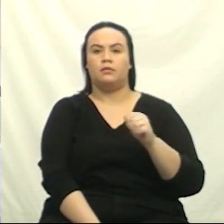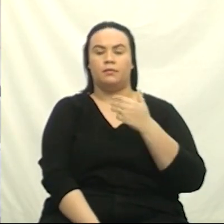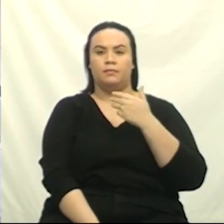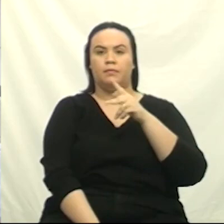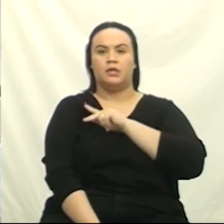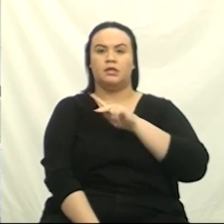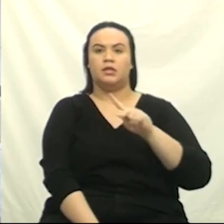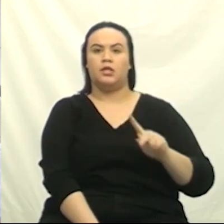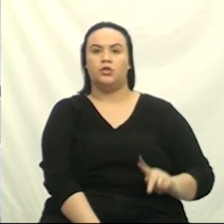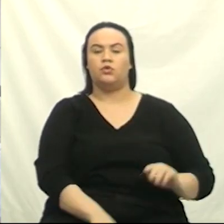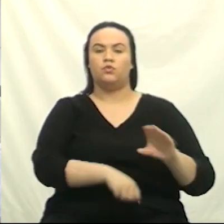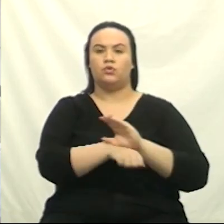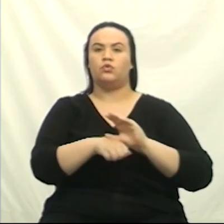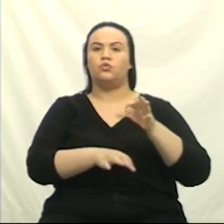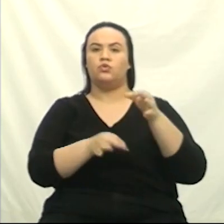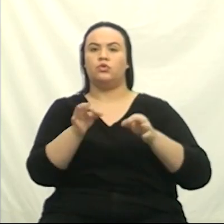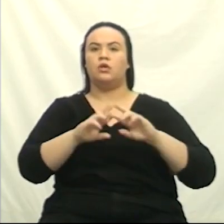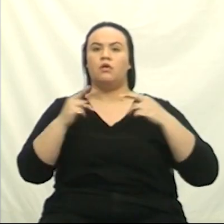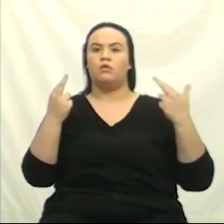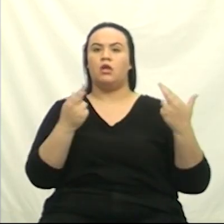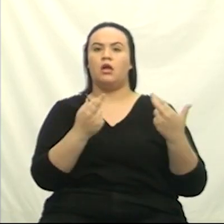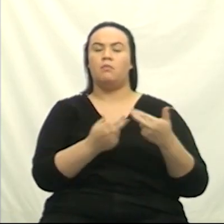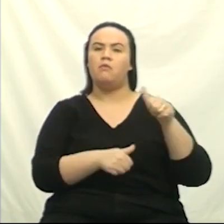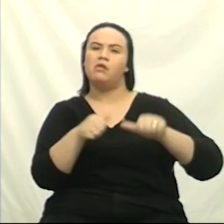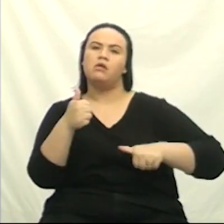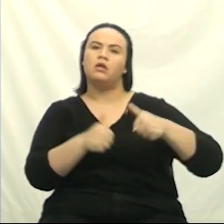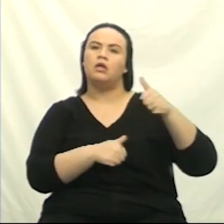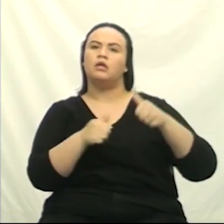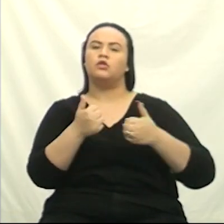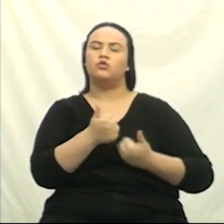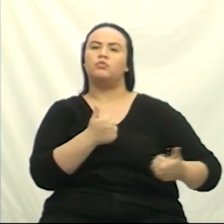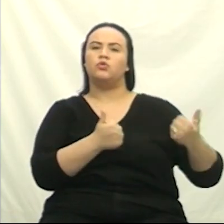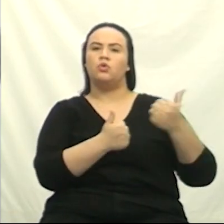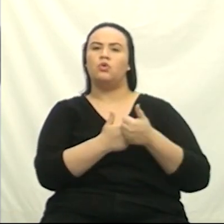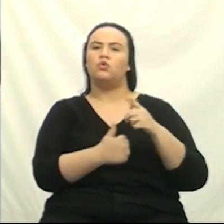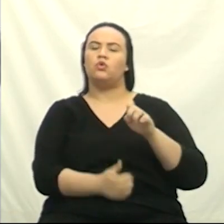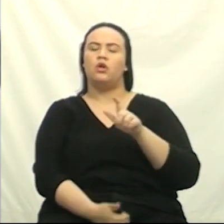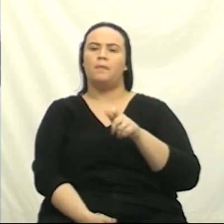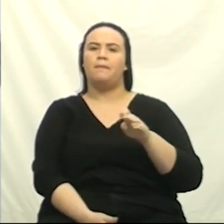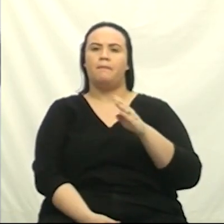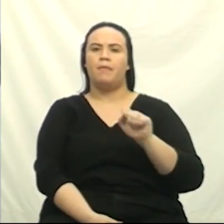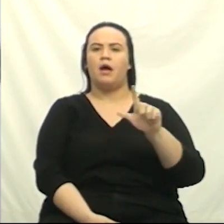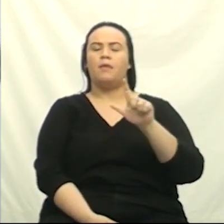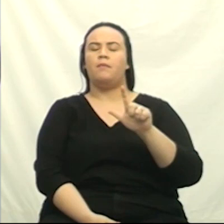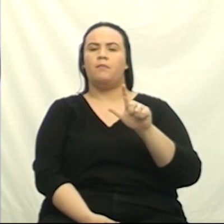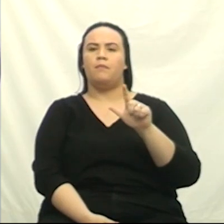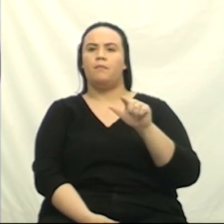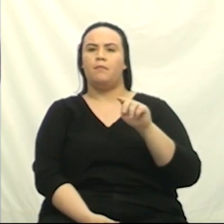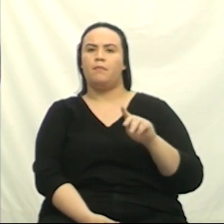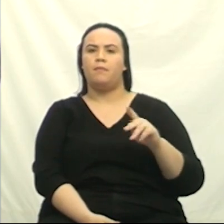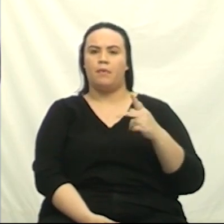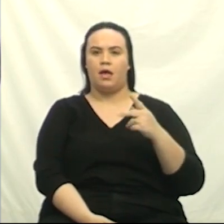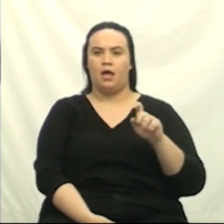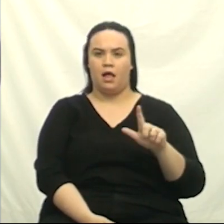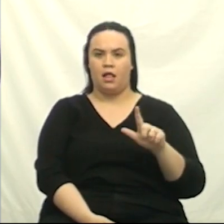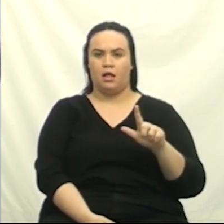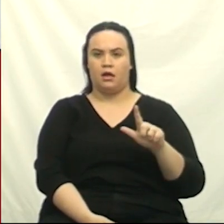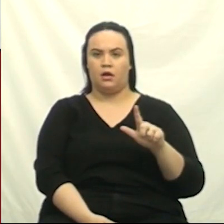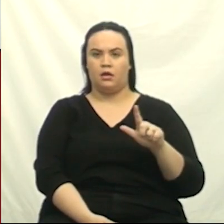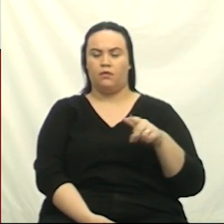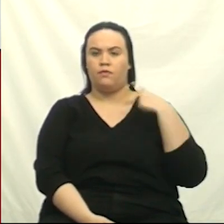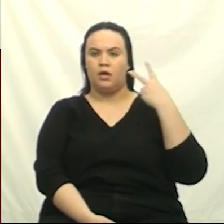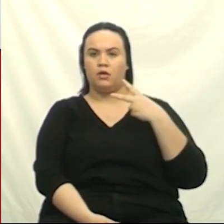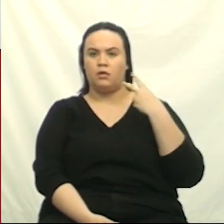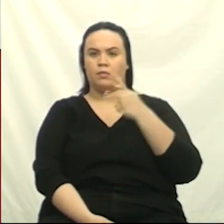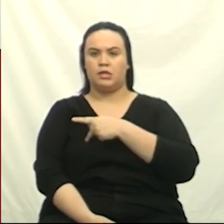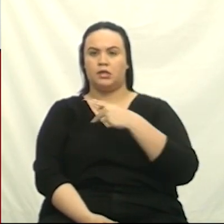presidente a comissão de constituição e justiça se reuniu para fazer a análise do substitutivo global ao p.e. 94 foi designado o vereador